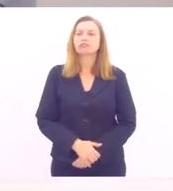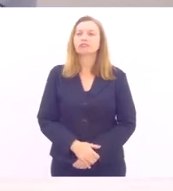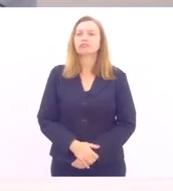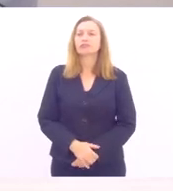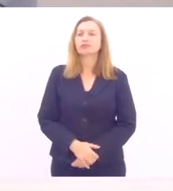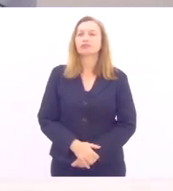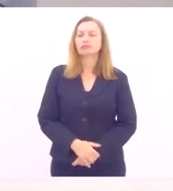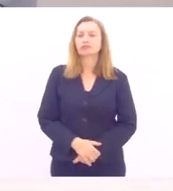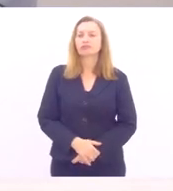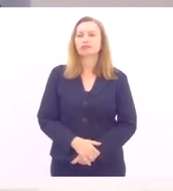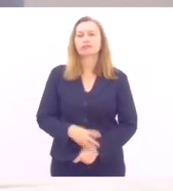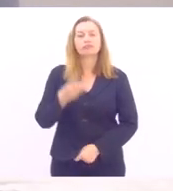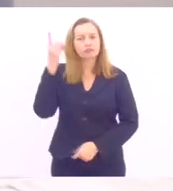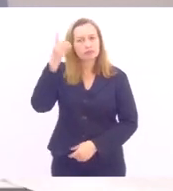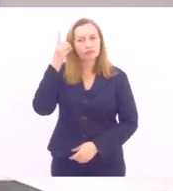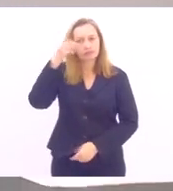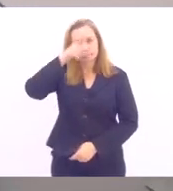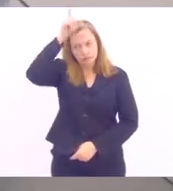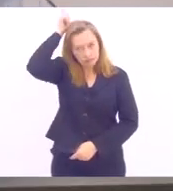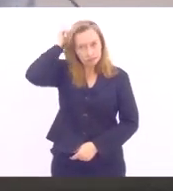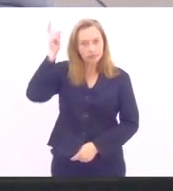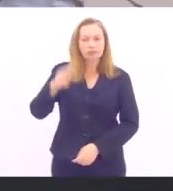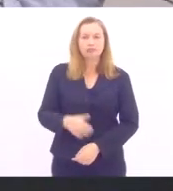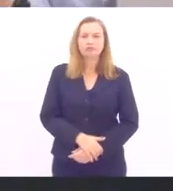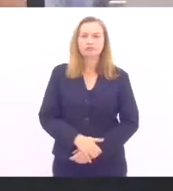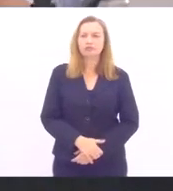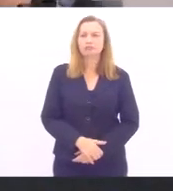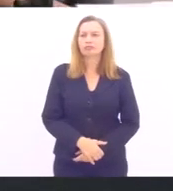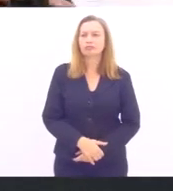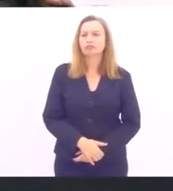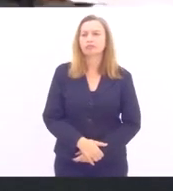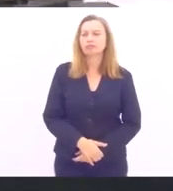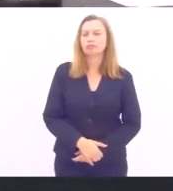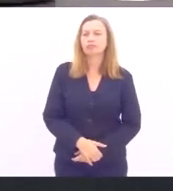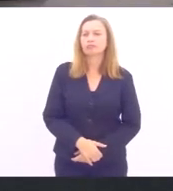Eu passo a palavra agora para o deputado Luiz Coelho,